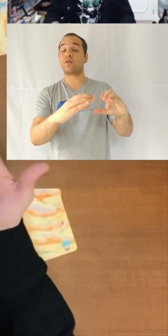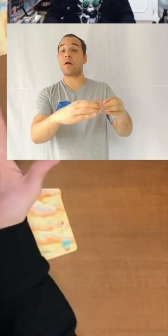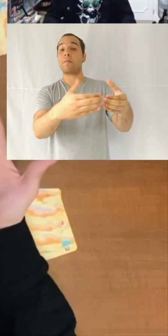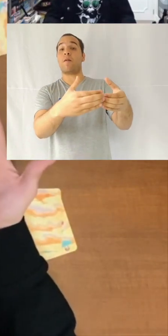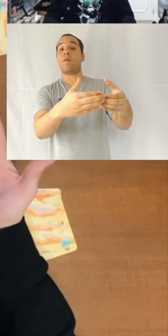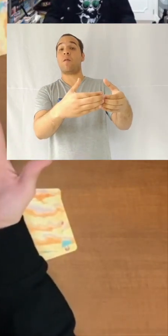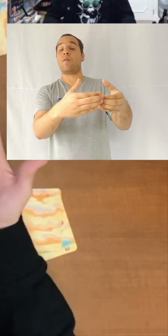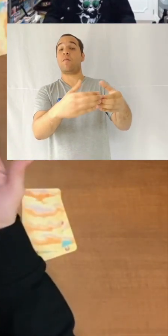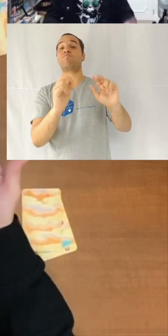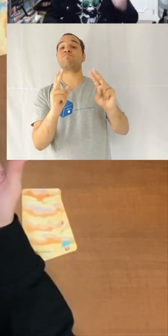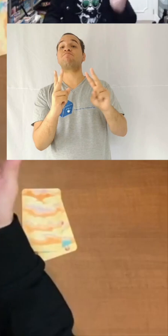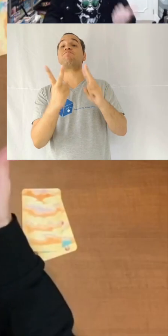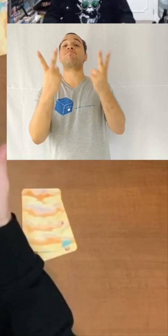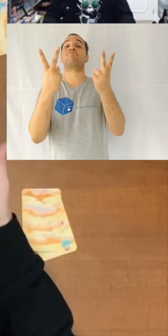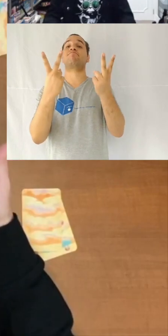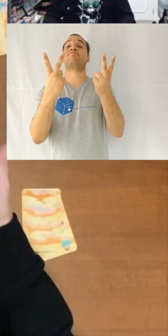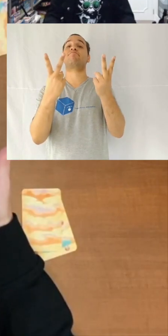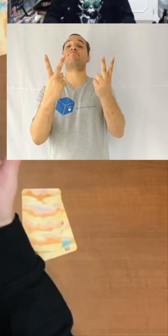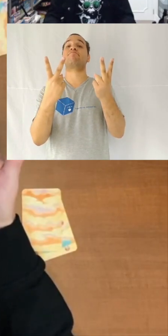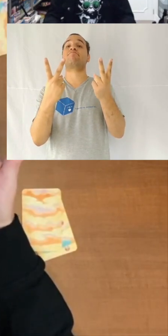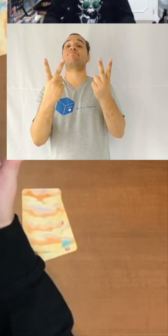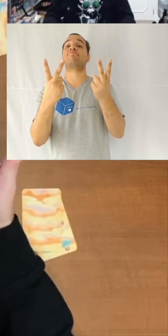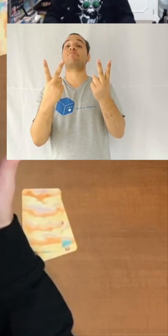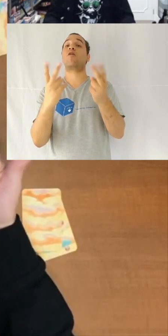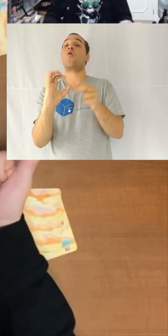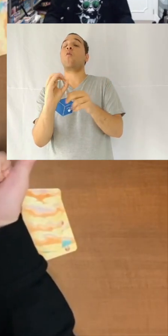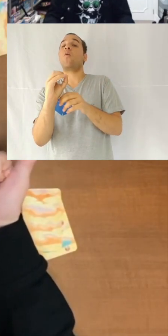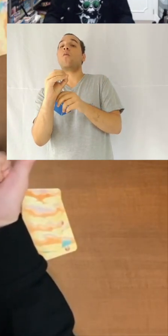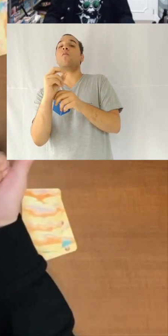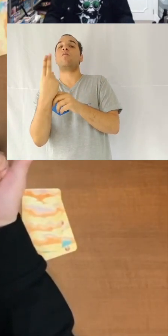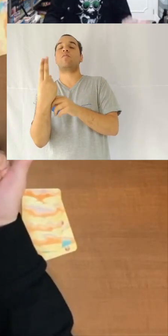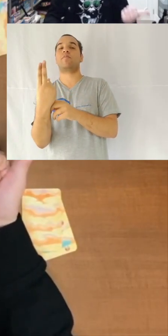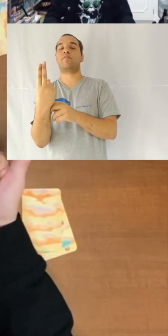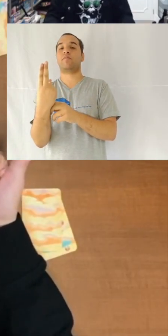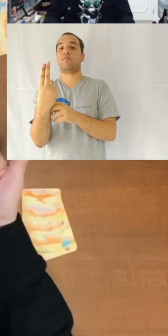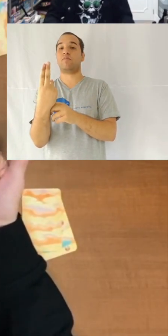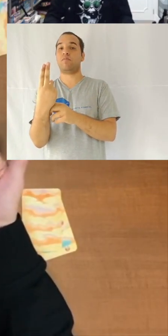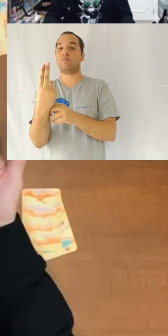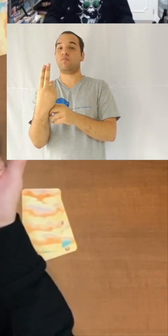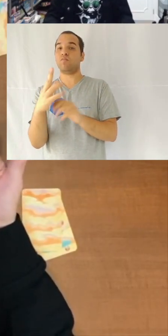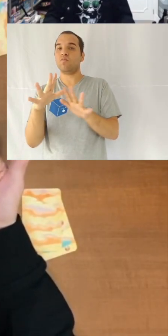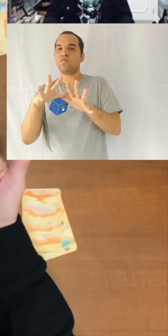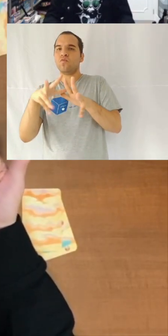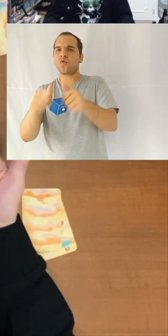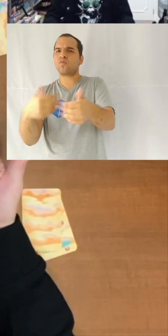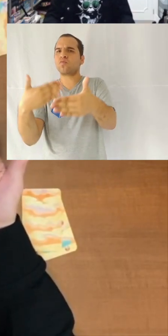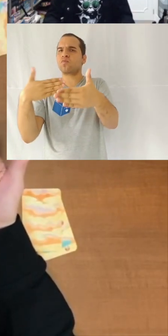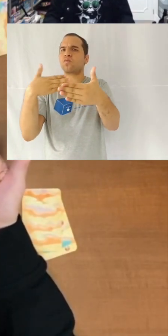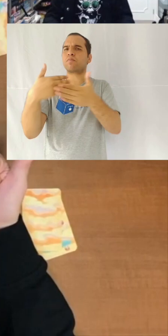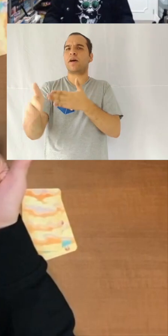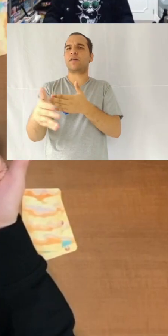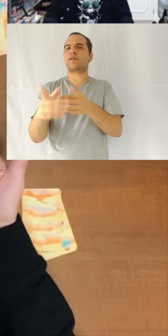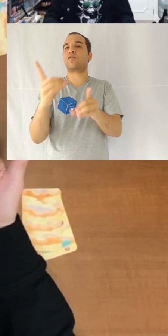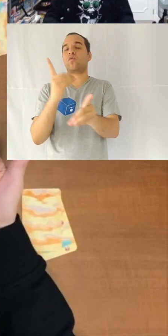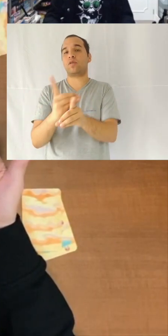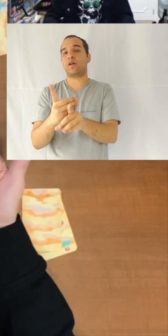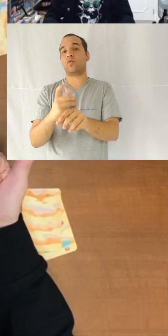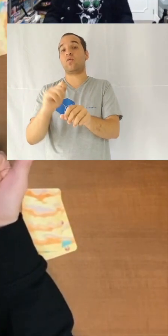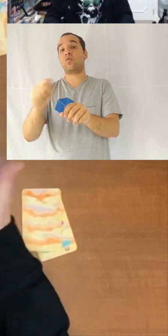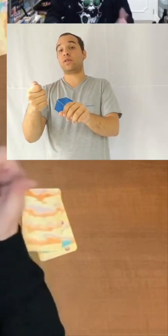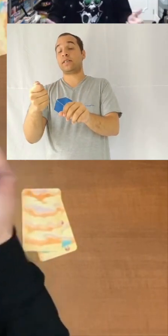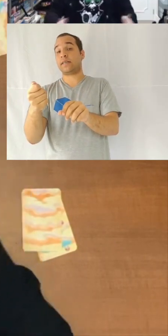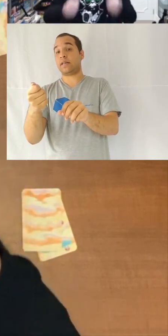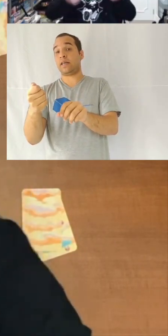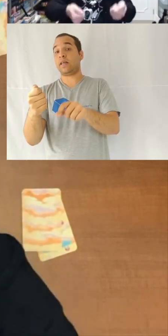o jogo? Extremamente simples. Primeira opção, alguém ganha o jogo, se pegou o baú e a chave ao mesmo tempo na mão.